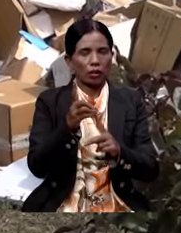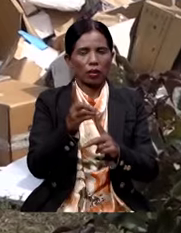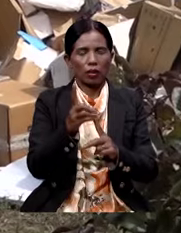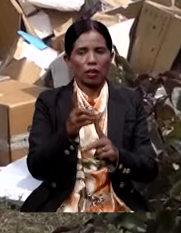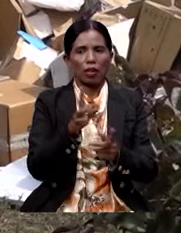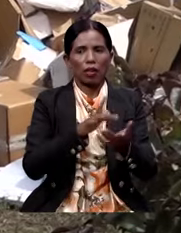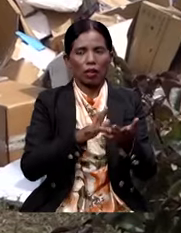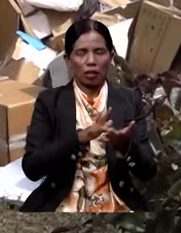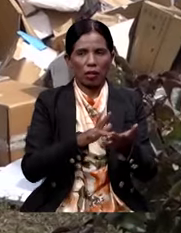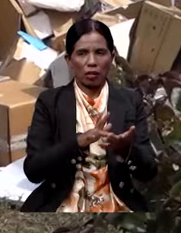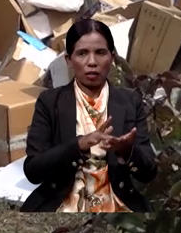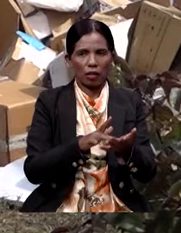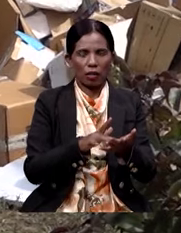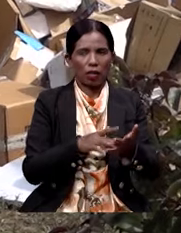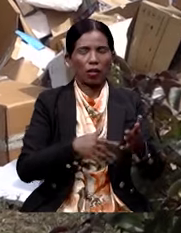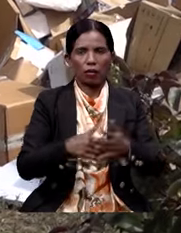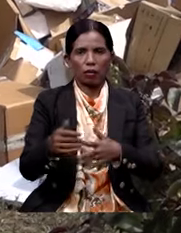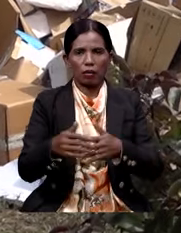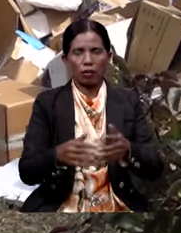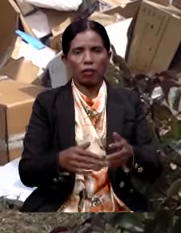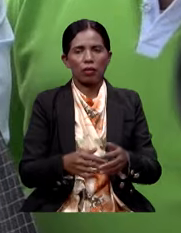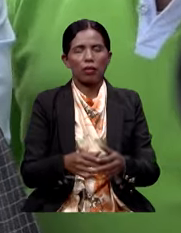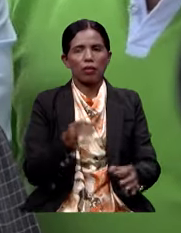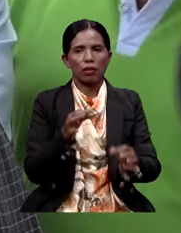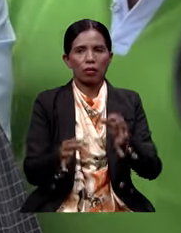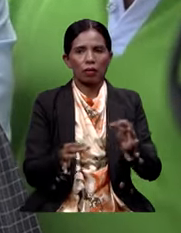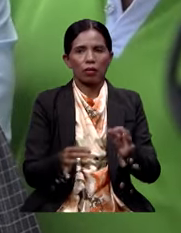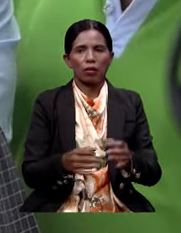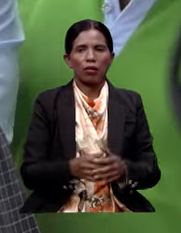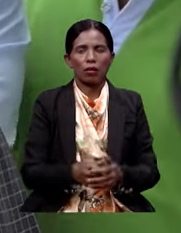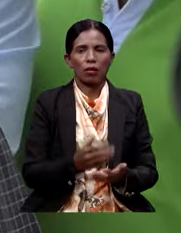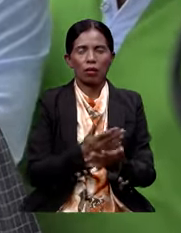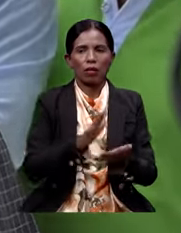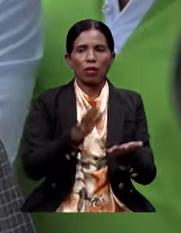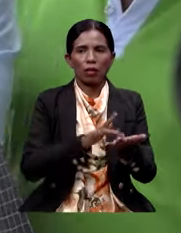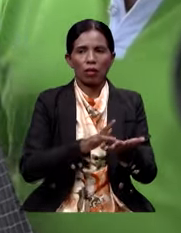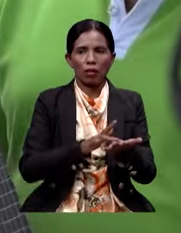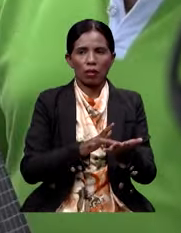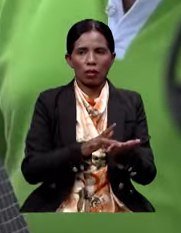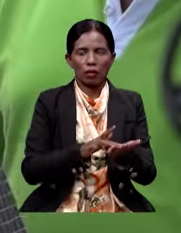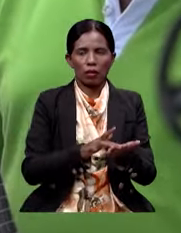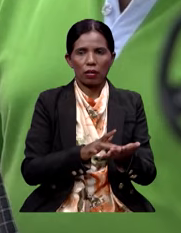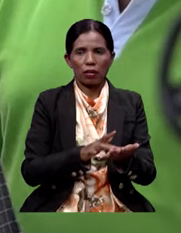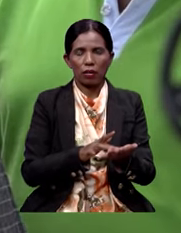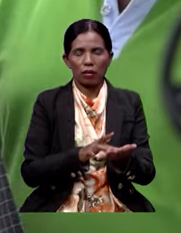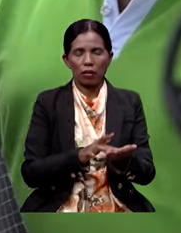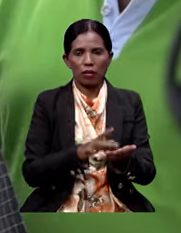muruk normalmente quando INFPM kompres ai muruk ne hareba rata-rata mais ou menos